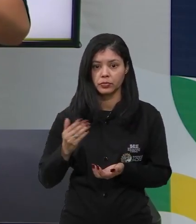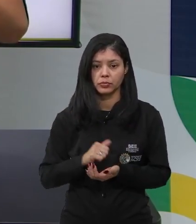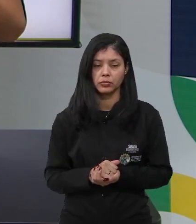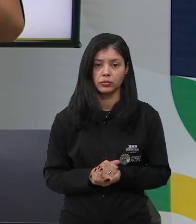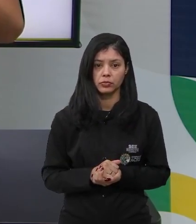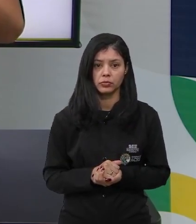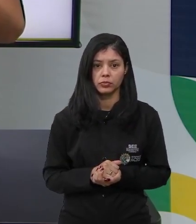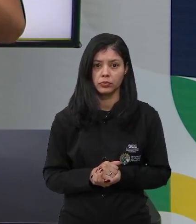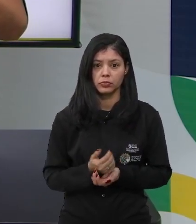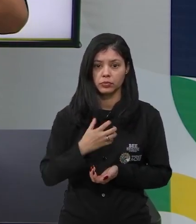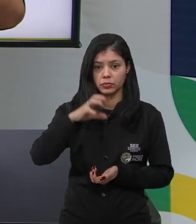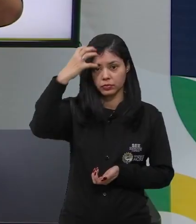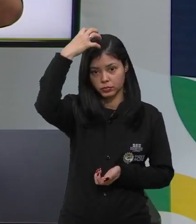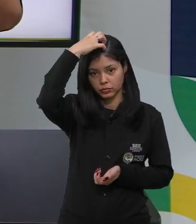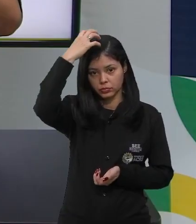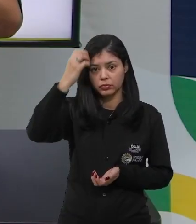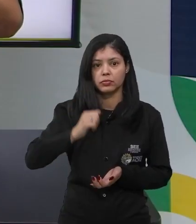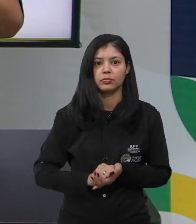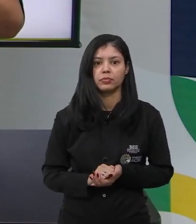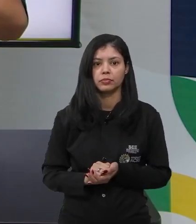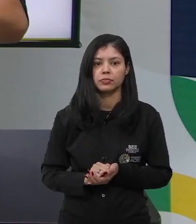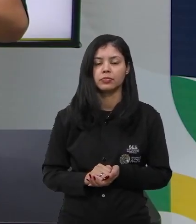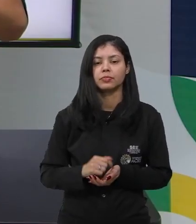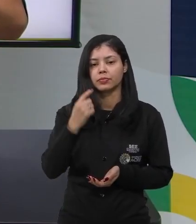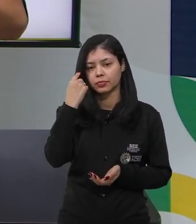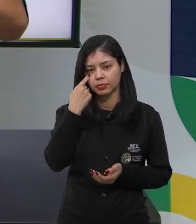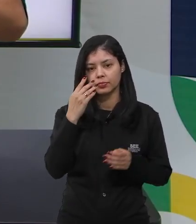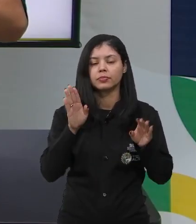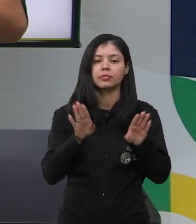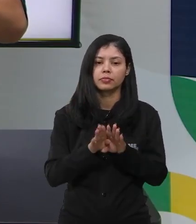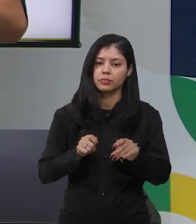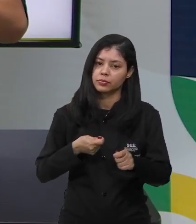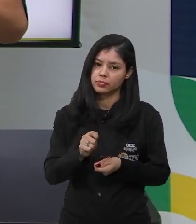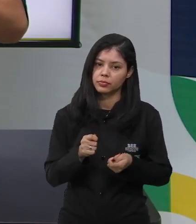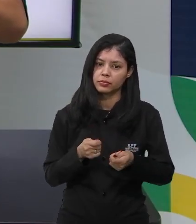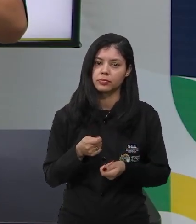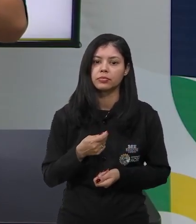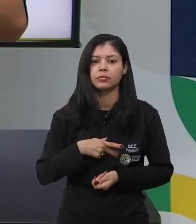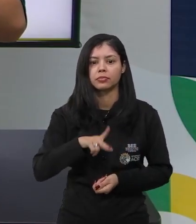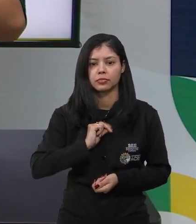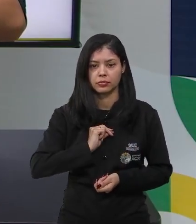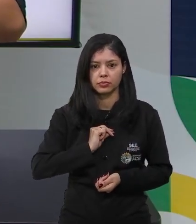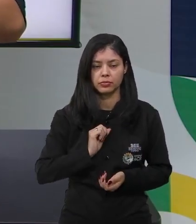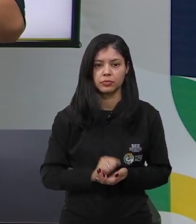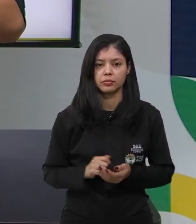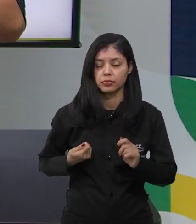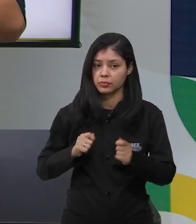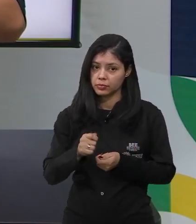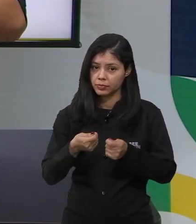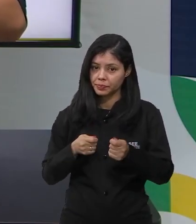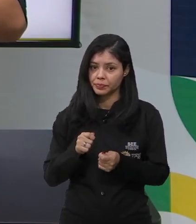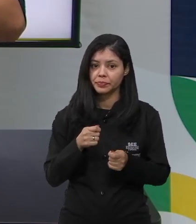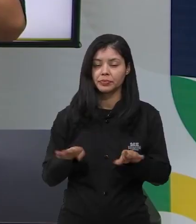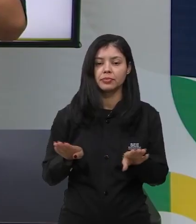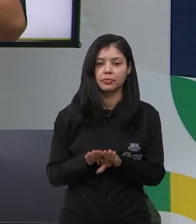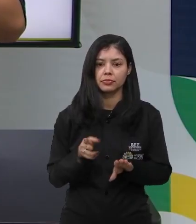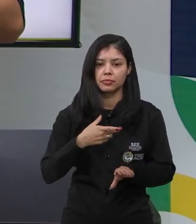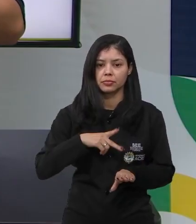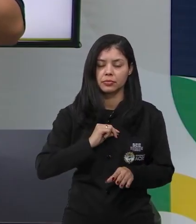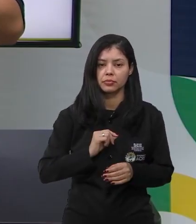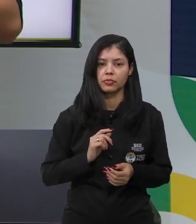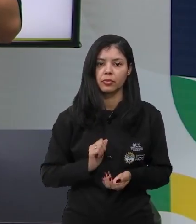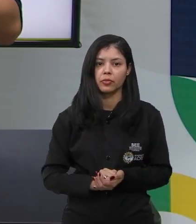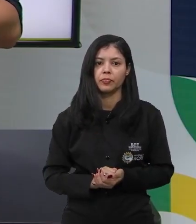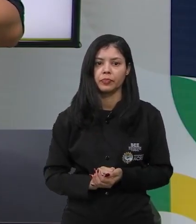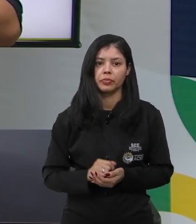vocês, o rei da Espanha é rei da Espanha e também controla Portugal. Se ele controla Portugal, ele tem